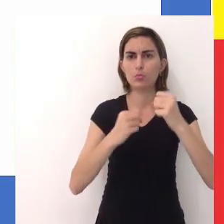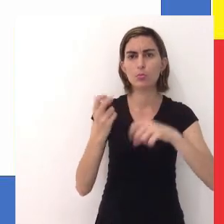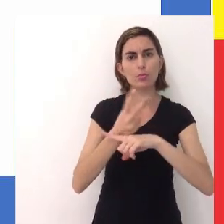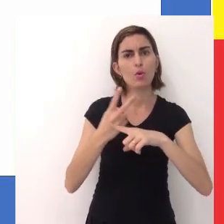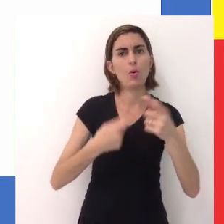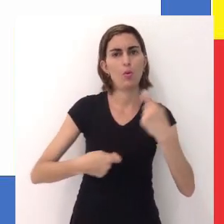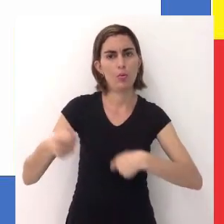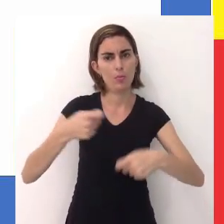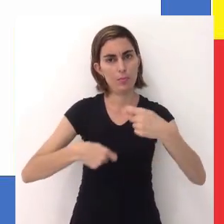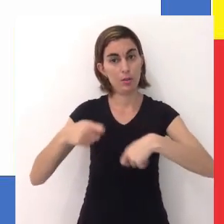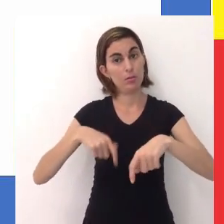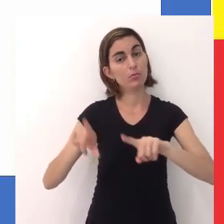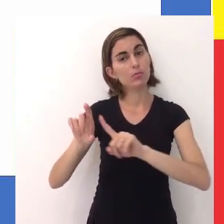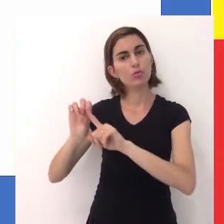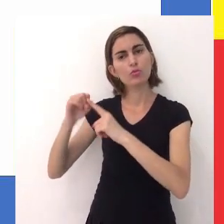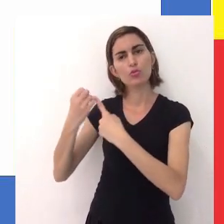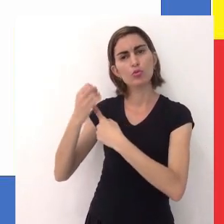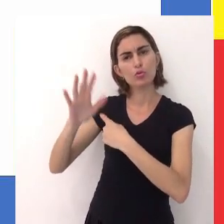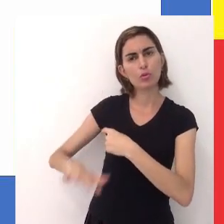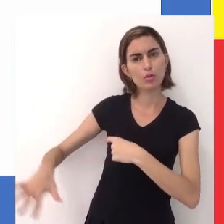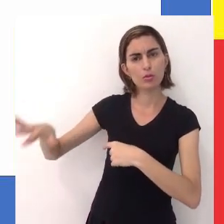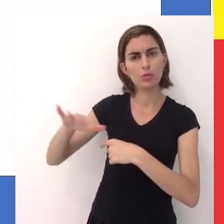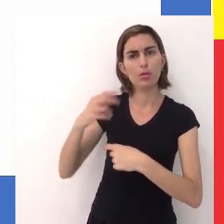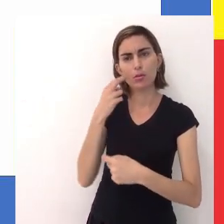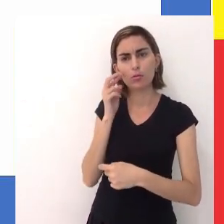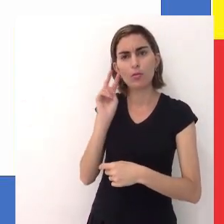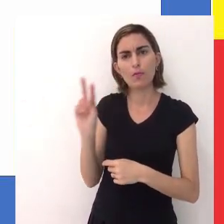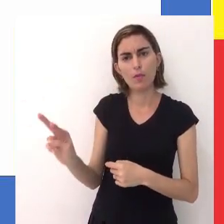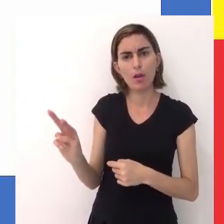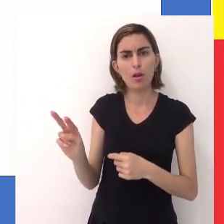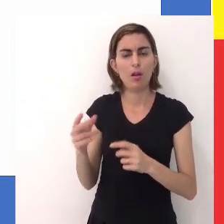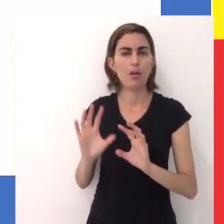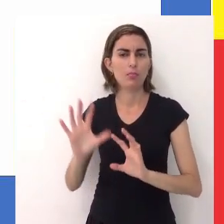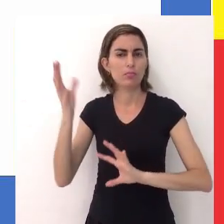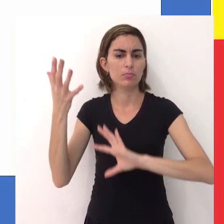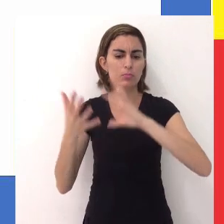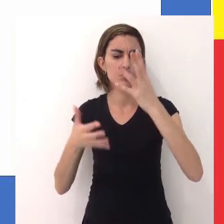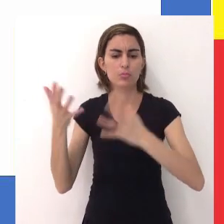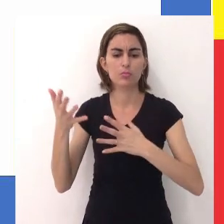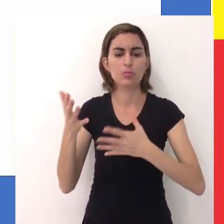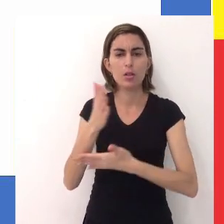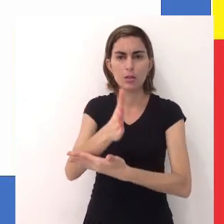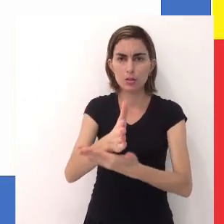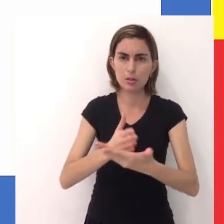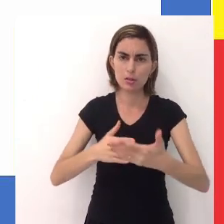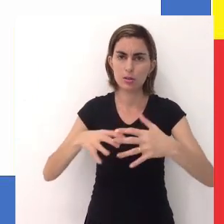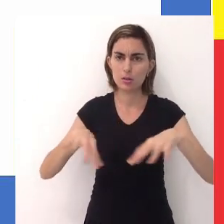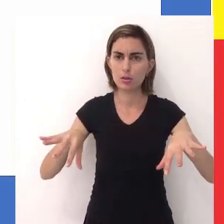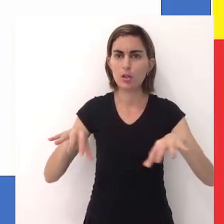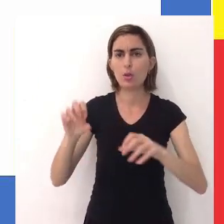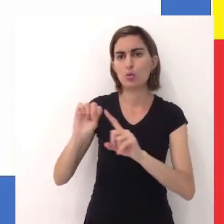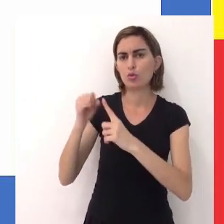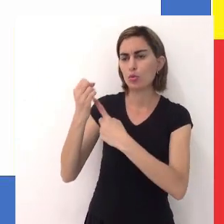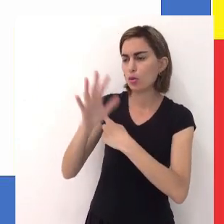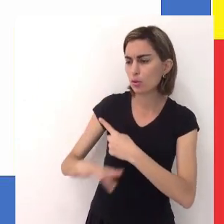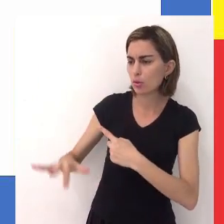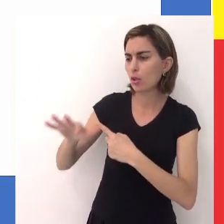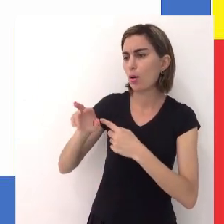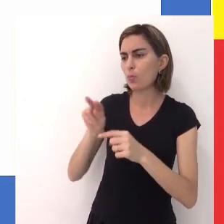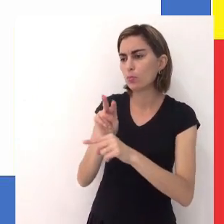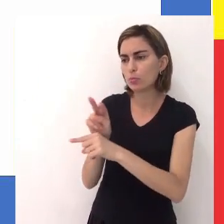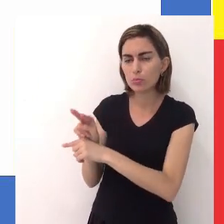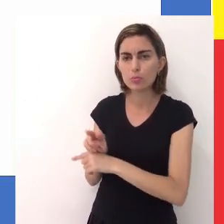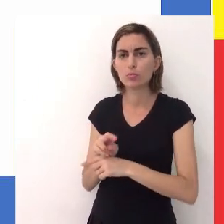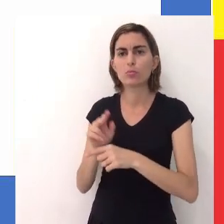buscava fazer o comércio. E no socialismo a gente vai ver que acontece aí uma divisão mais social, mais